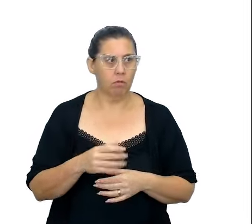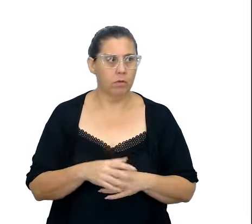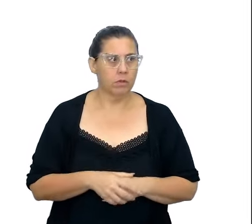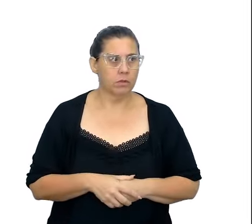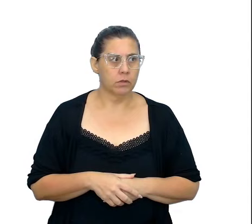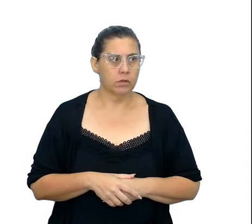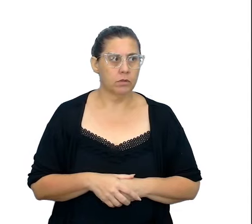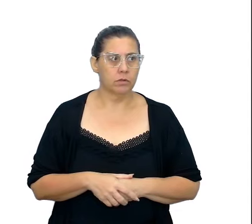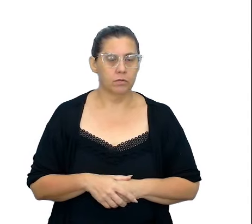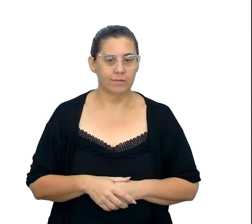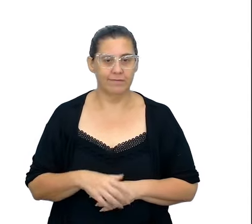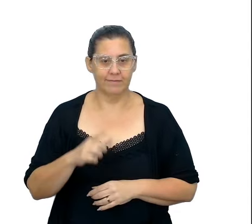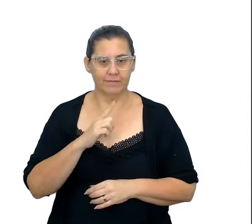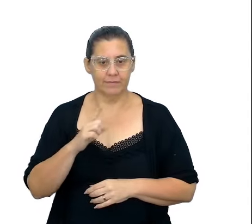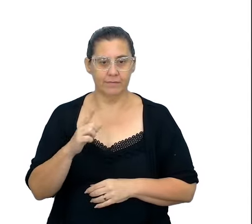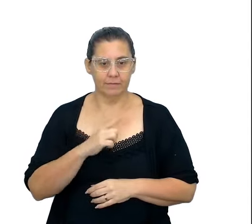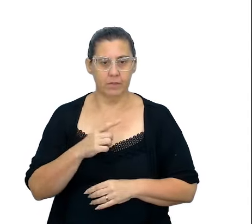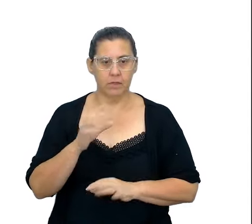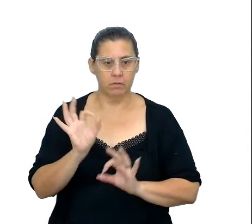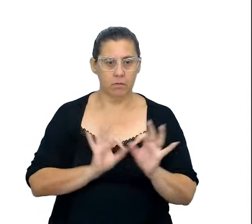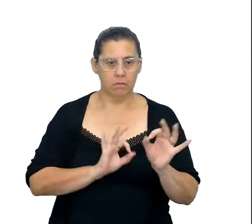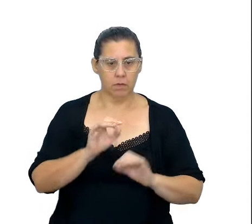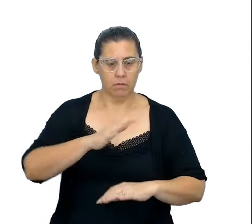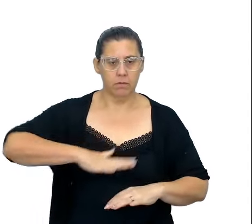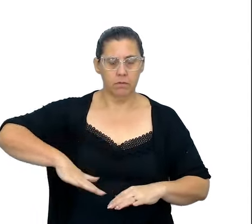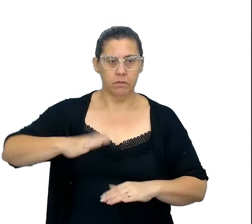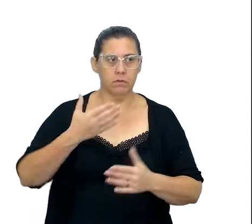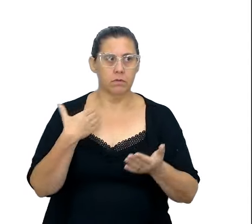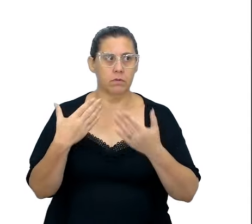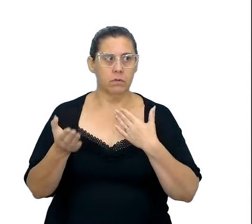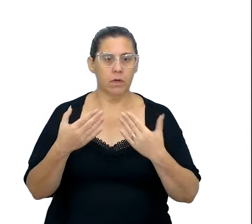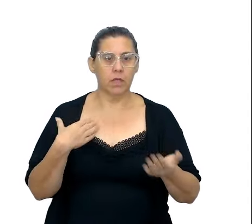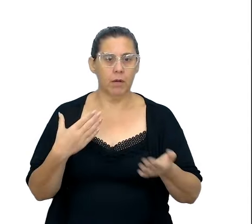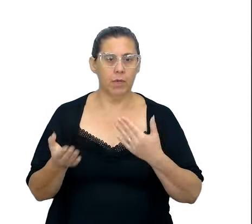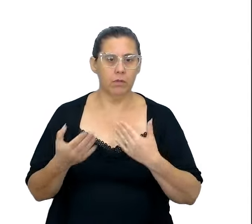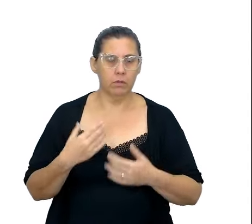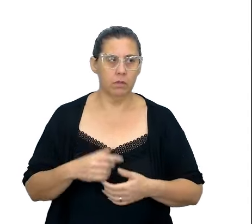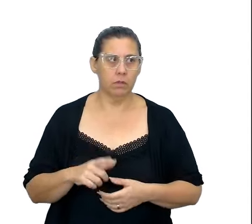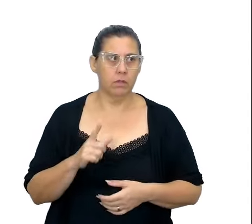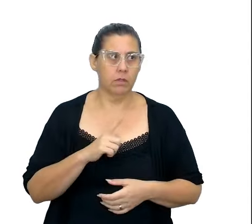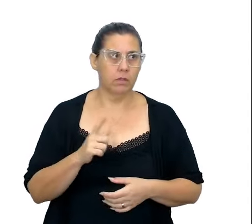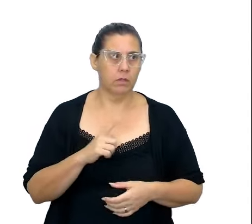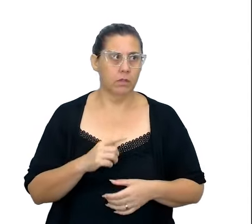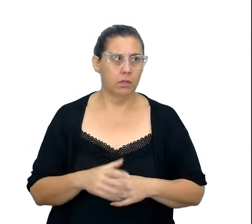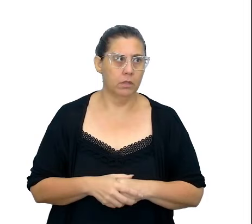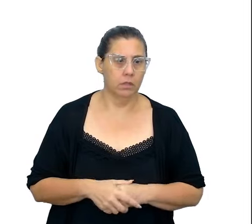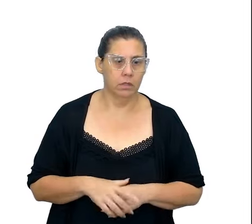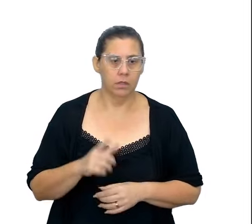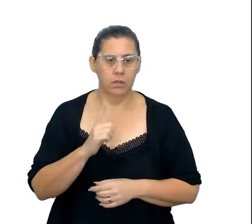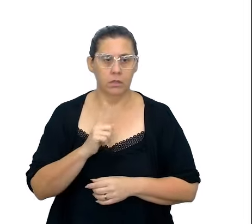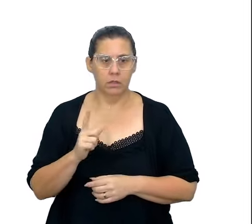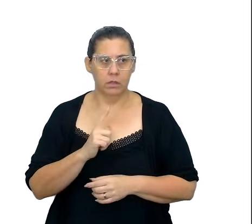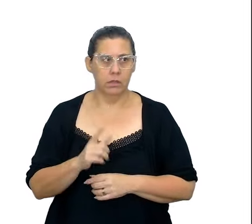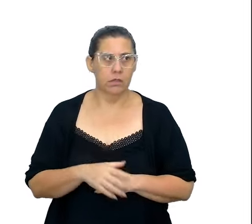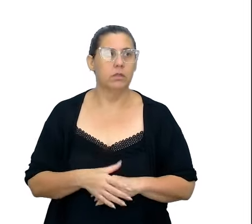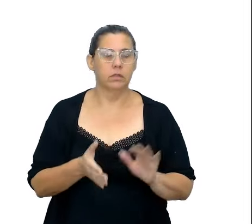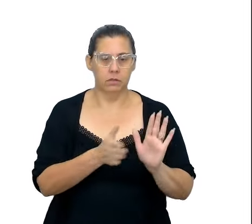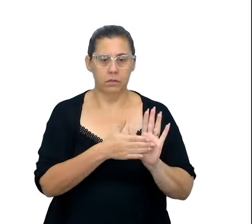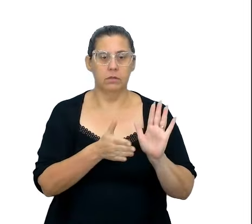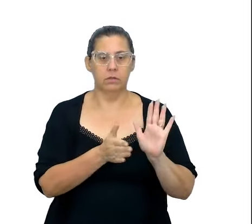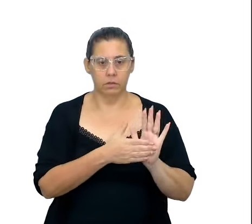de cartazes, né? Criação de espaços de conversa, discutir com os estudantes, né, para os desafios propostos